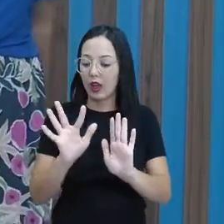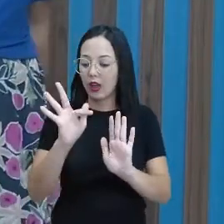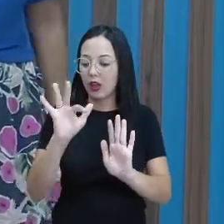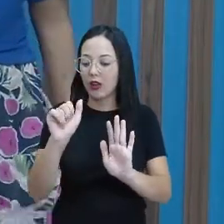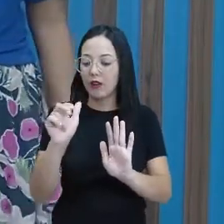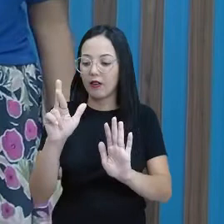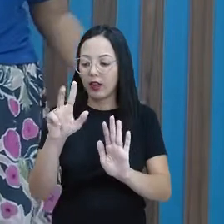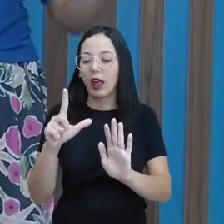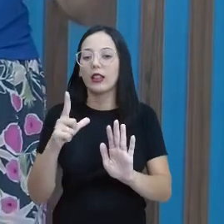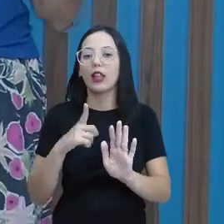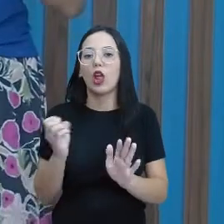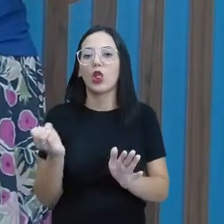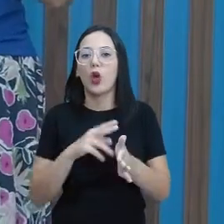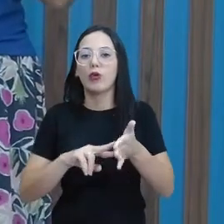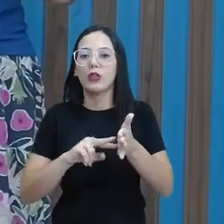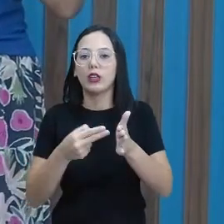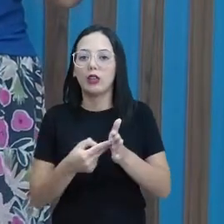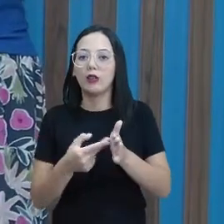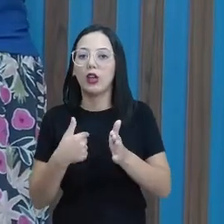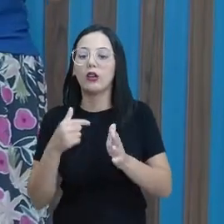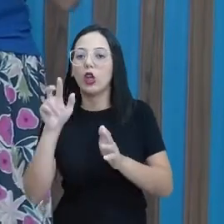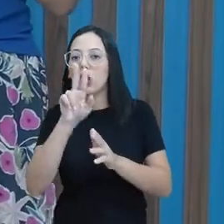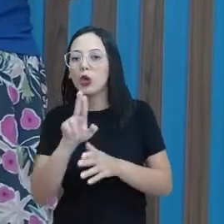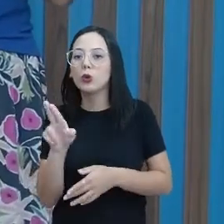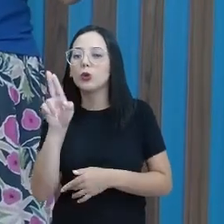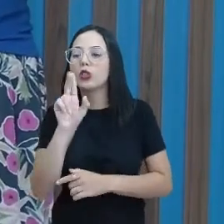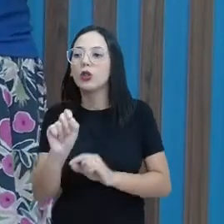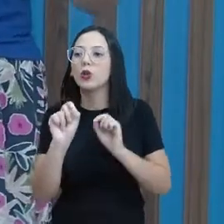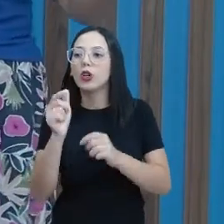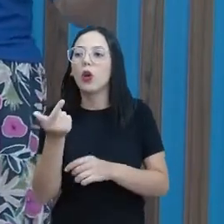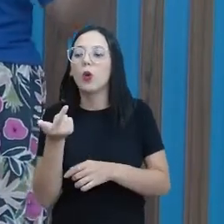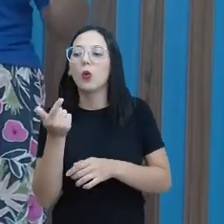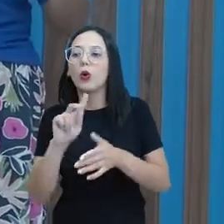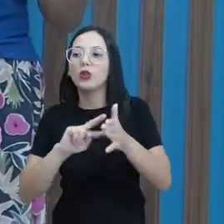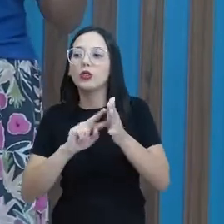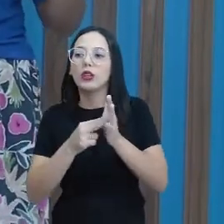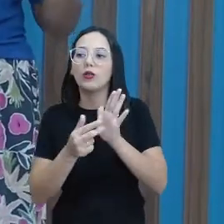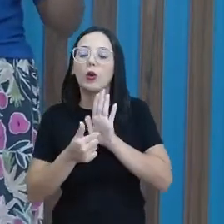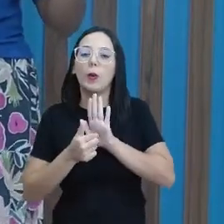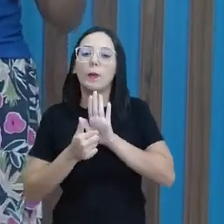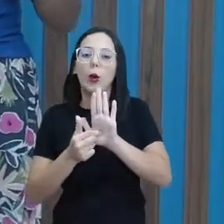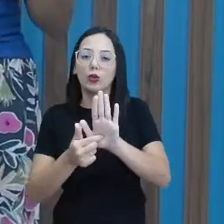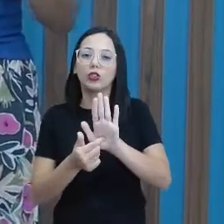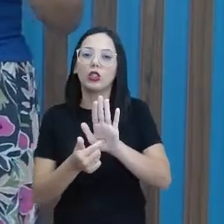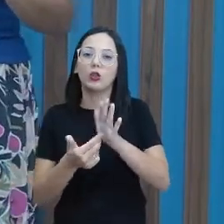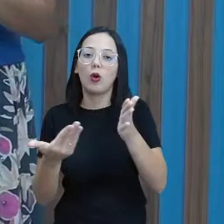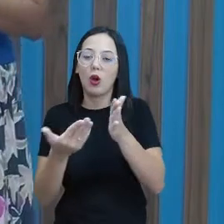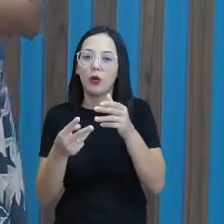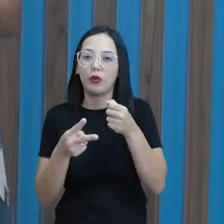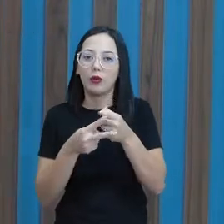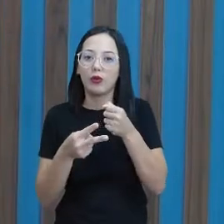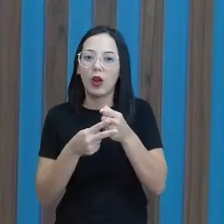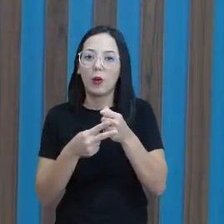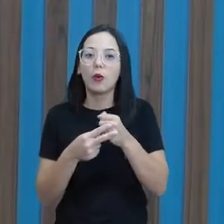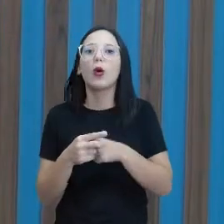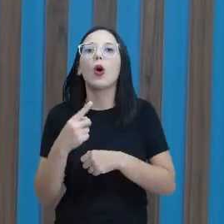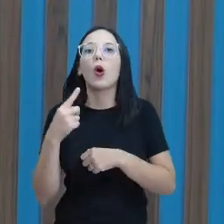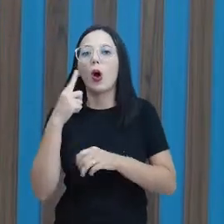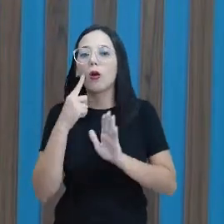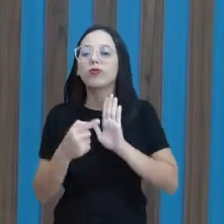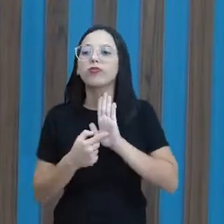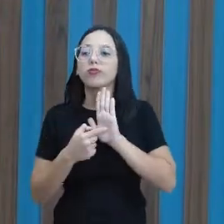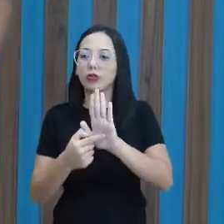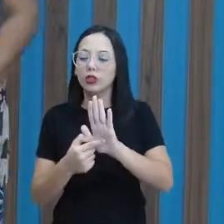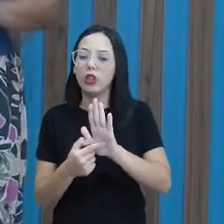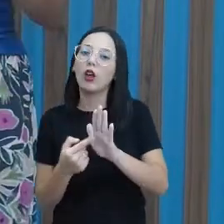novos significados. Então, aqui eu estou dando um outro sentido a ficar. Eu estou destacando o verbo para